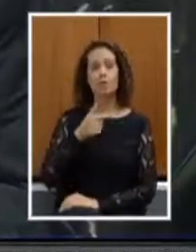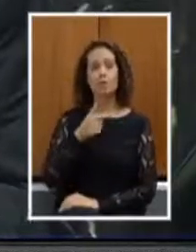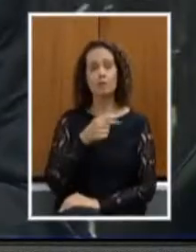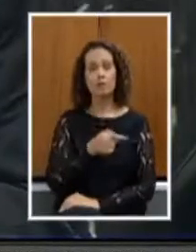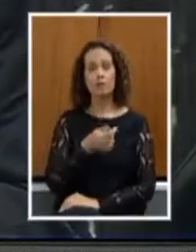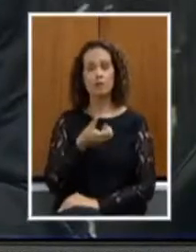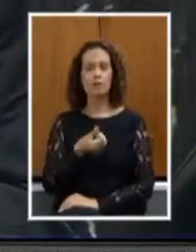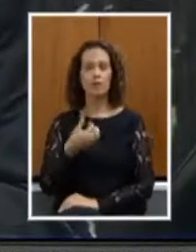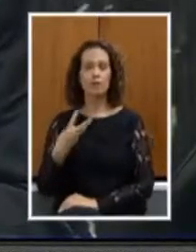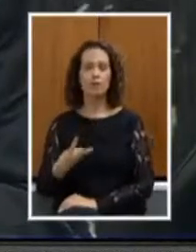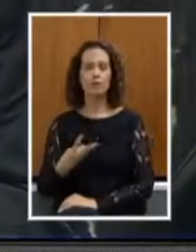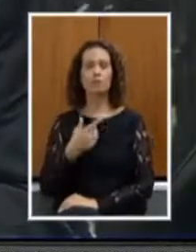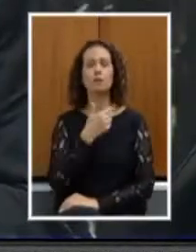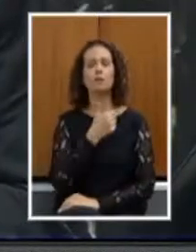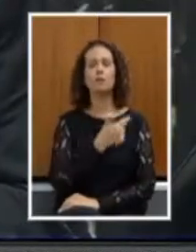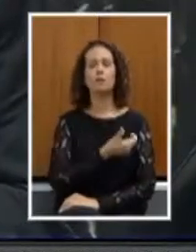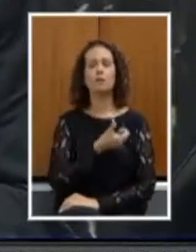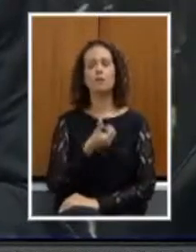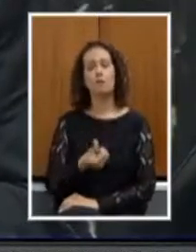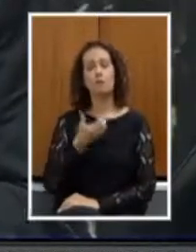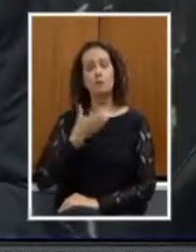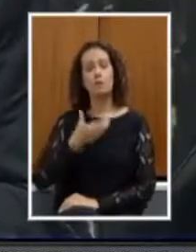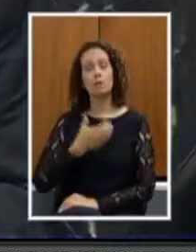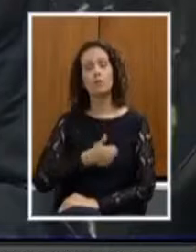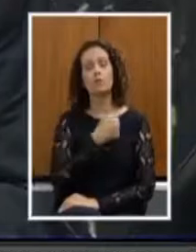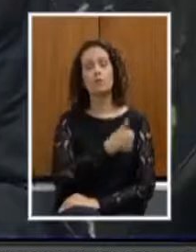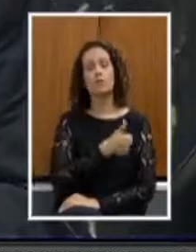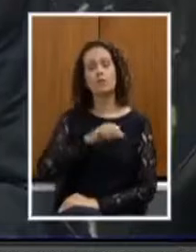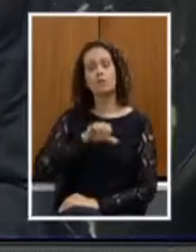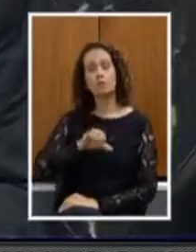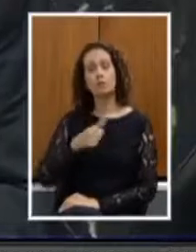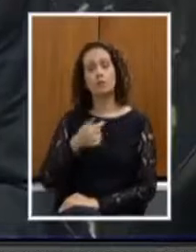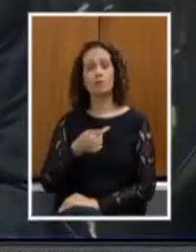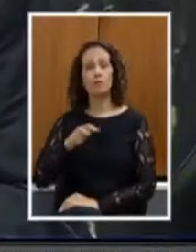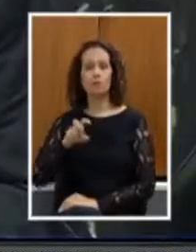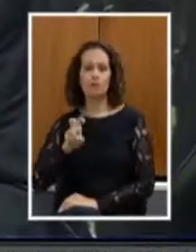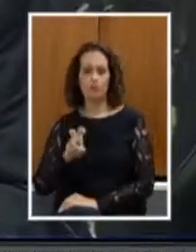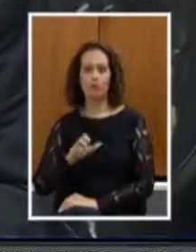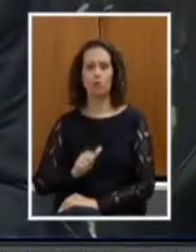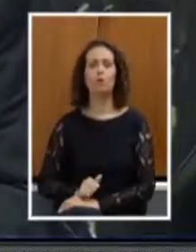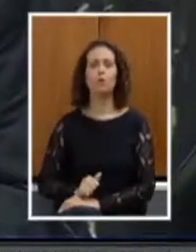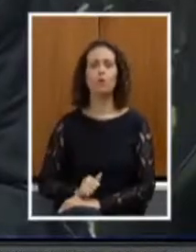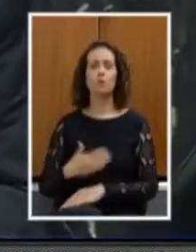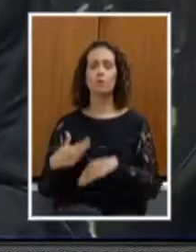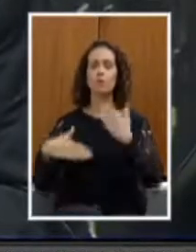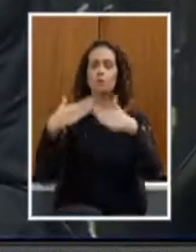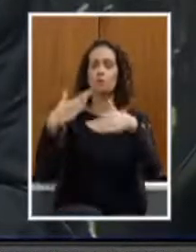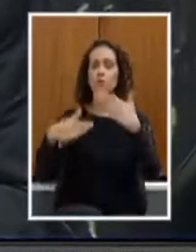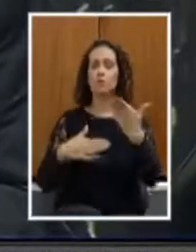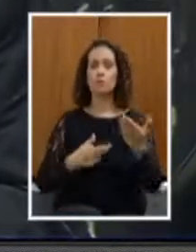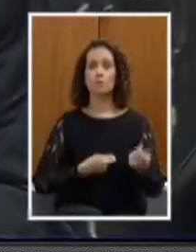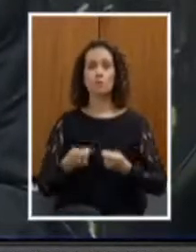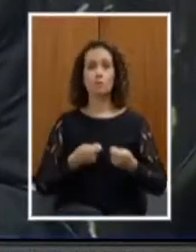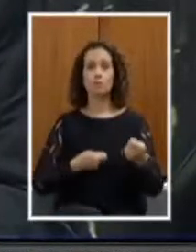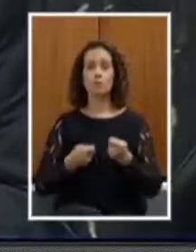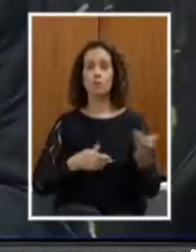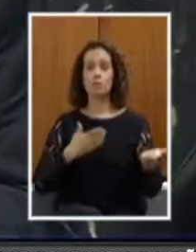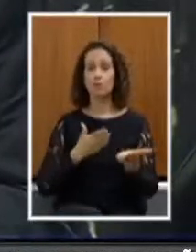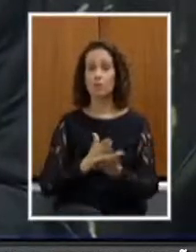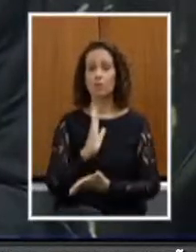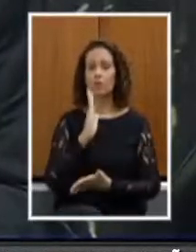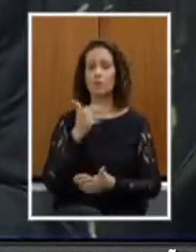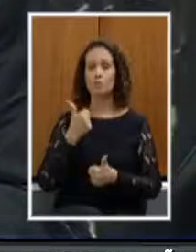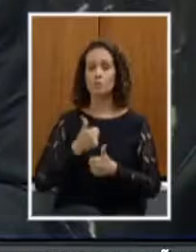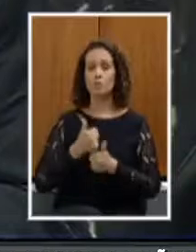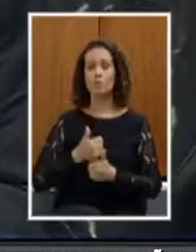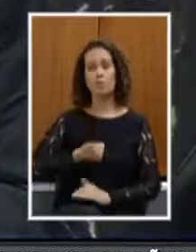6.763 de 26 de dezembro de 1975. E da outras providências. A Comissão de Desenvolvimento Econômico opina pela aprovação do projeto na forma do substitutivo